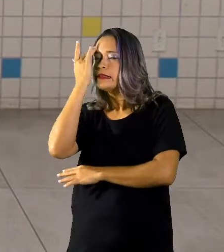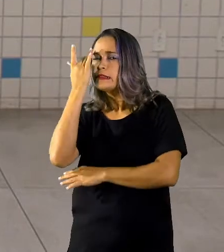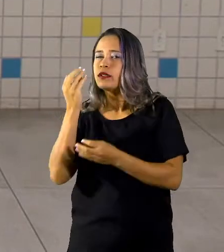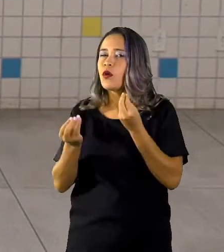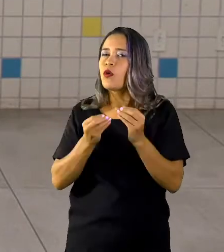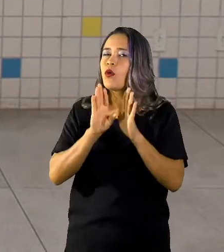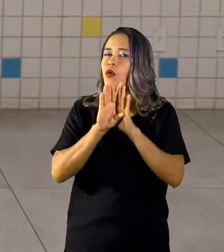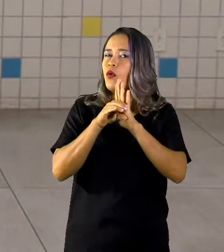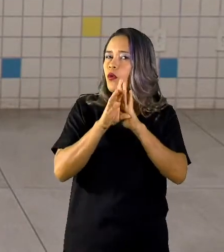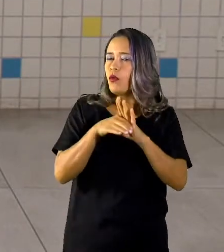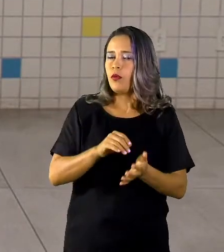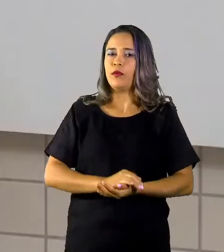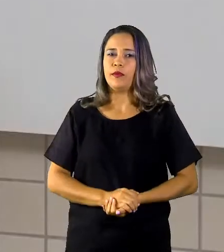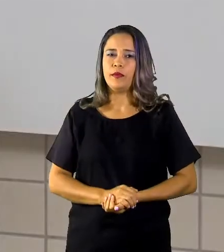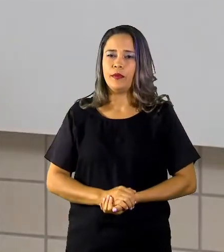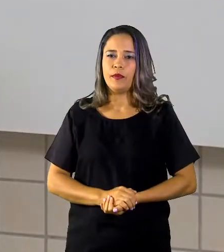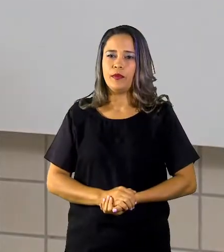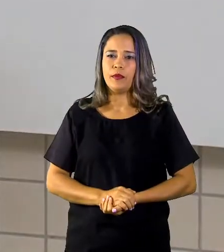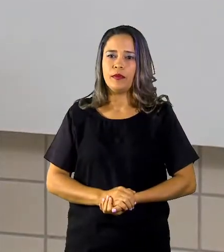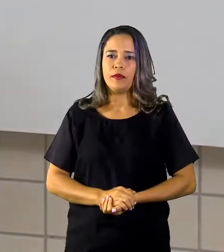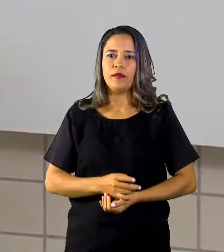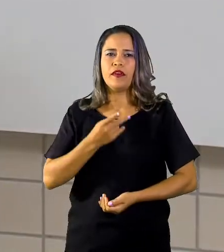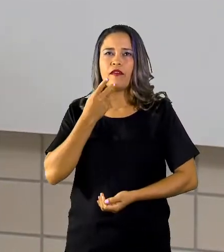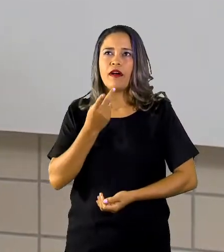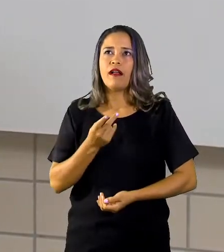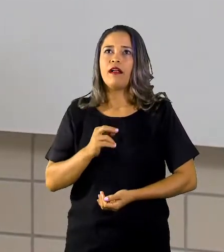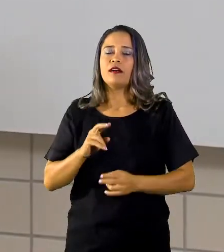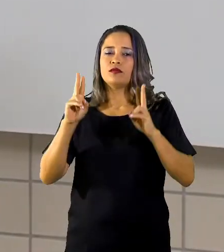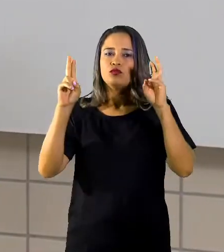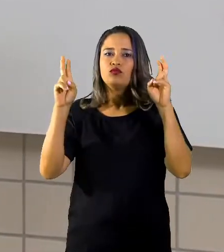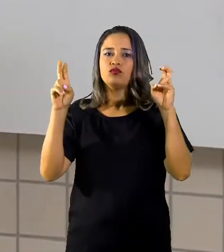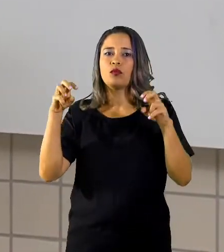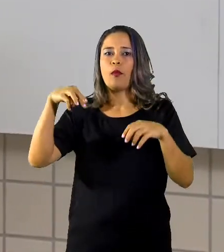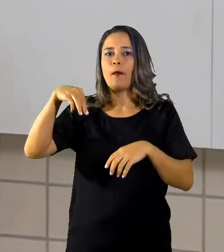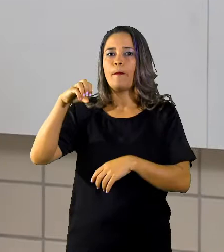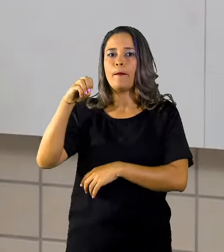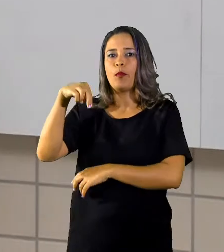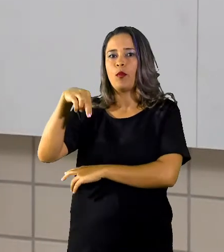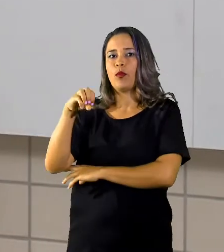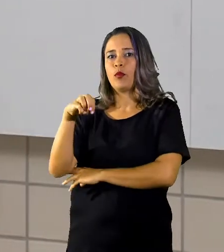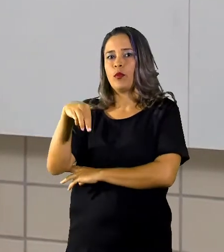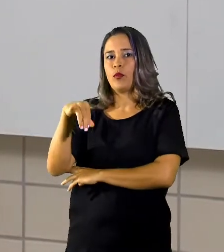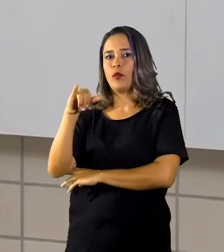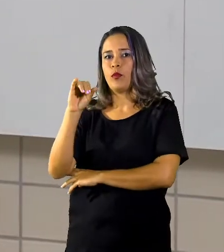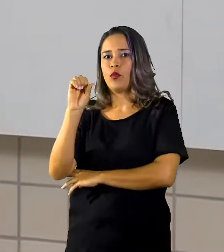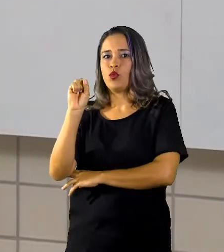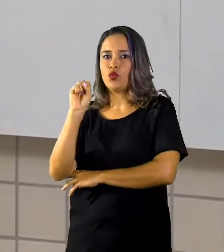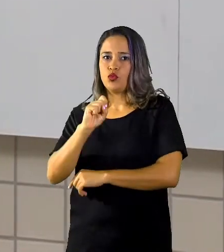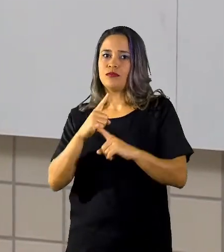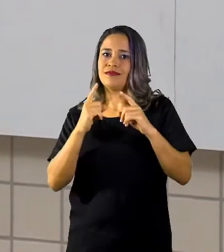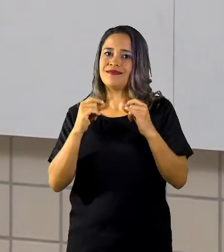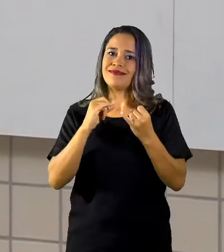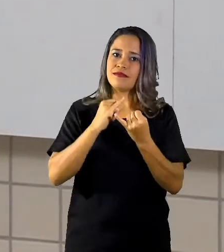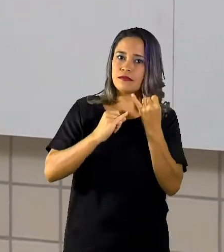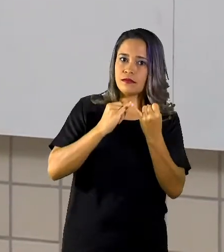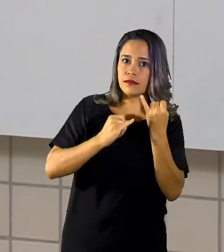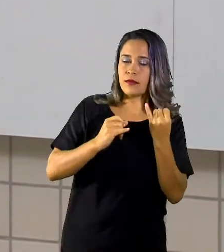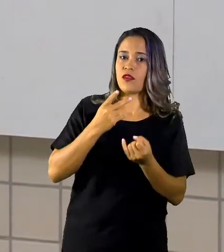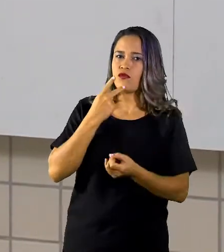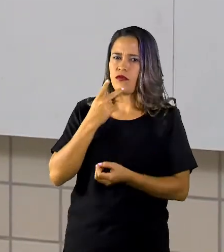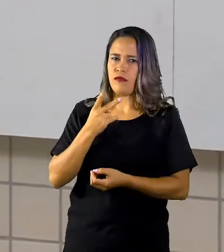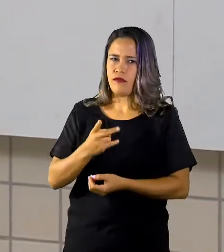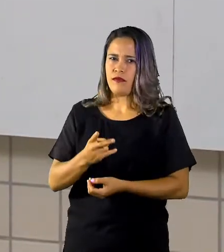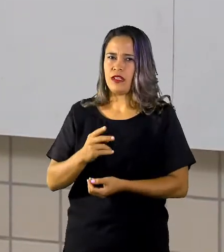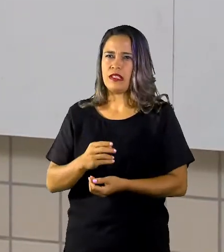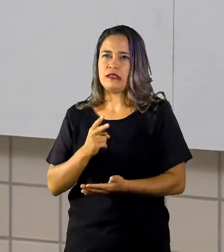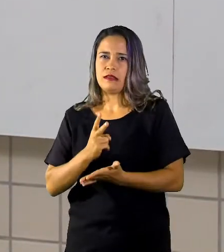é esse. Vejam só. Nós vamos falar sobre monômios semelhantes. Eu já falei com vocês o que é um monômio semelhante, porque sempre que nós